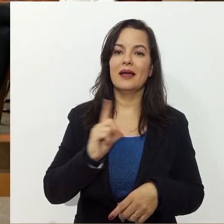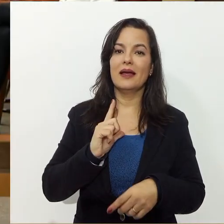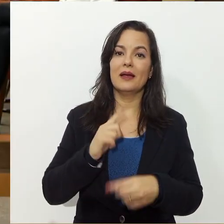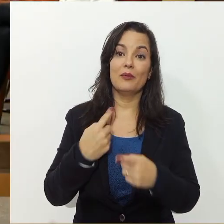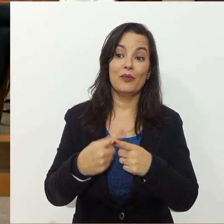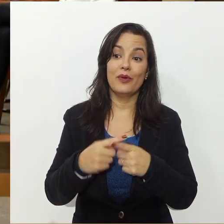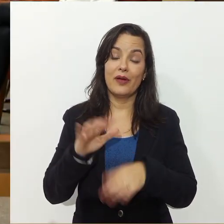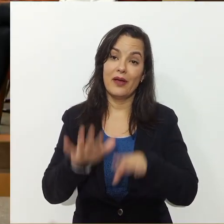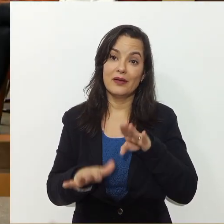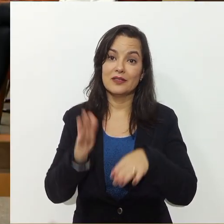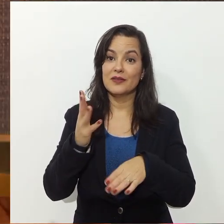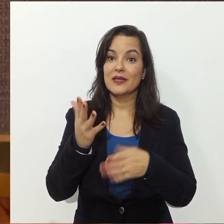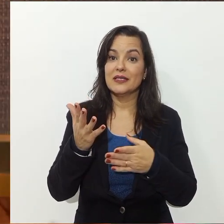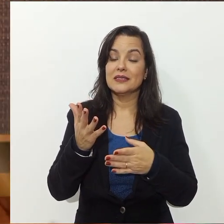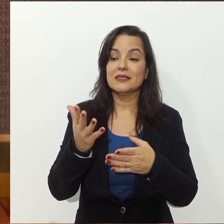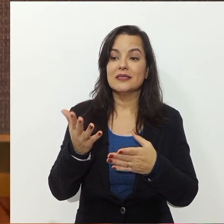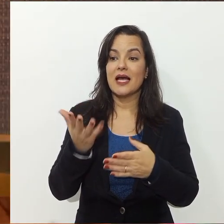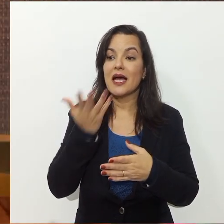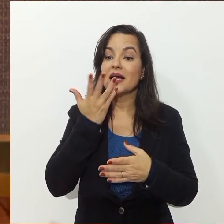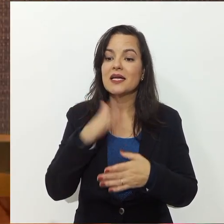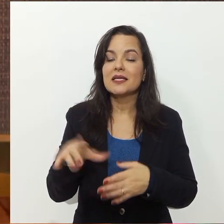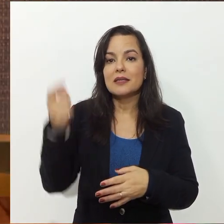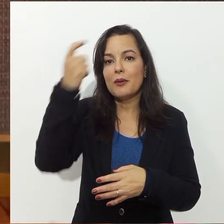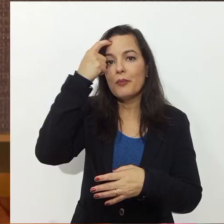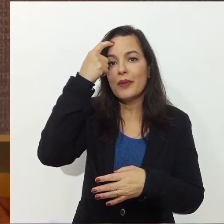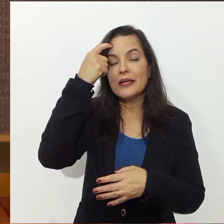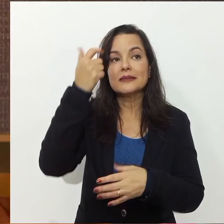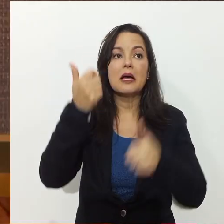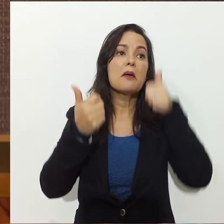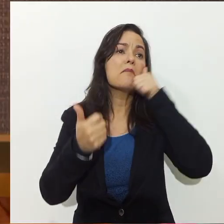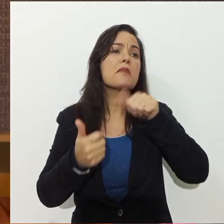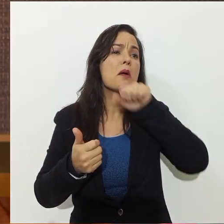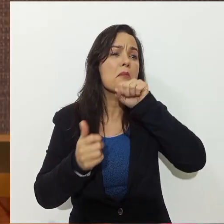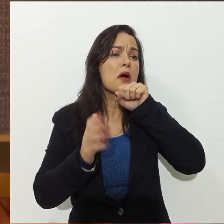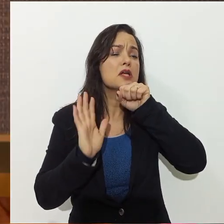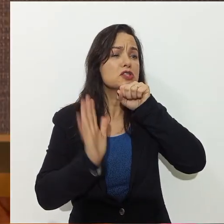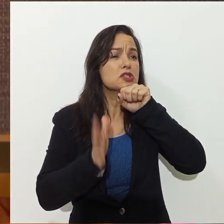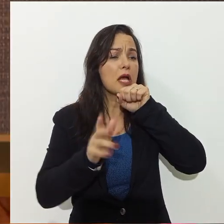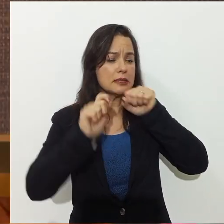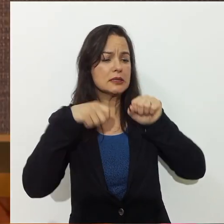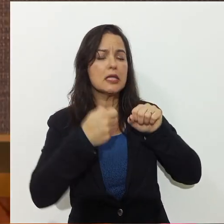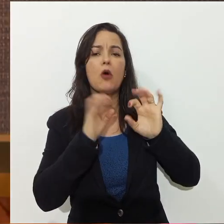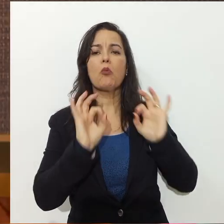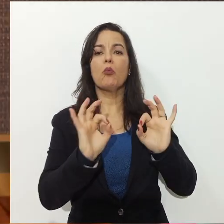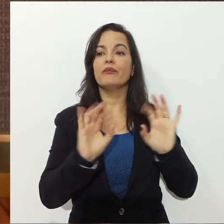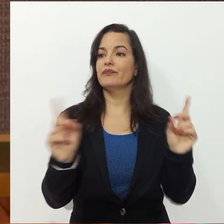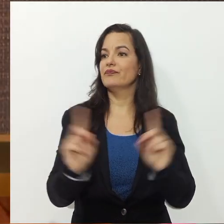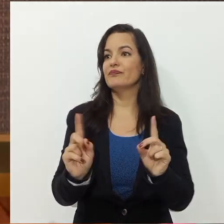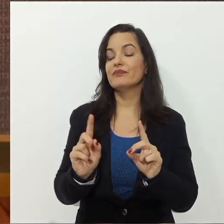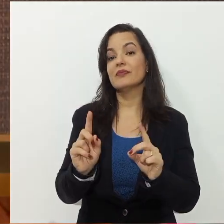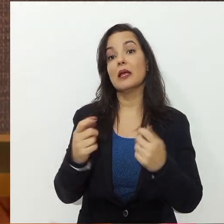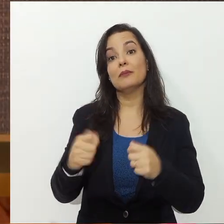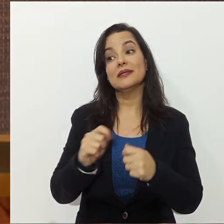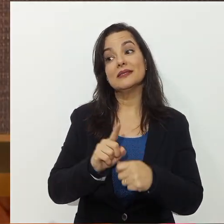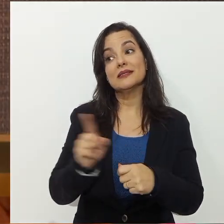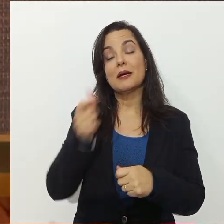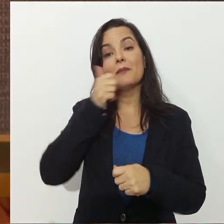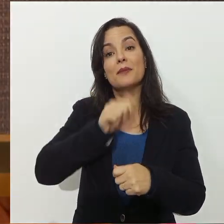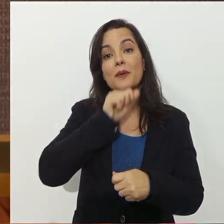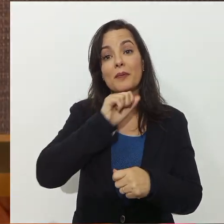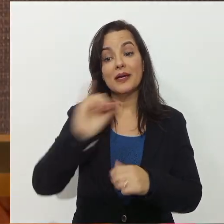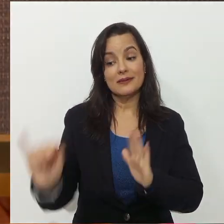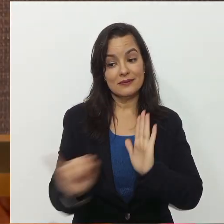Que também tem que ser soletrado, que ela também tem que ganhar um sinal pessoal, porque às vezes a gente vai começar esse trabalho,